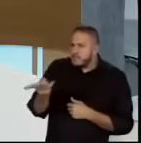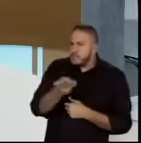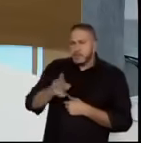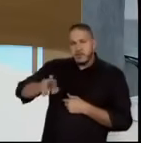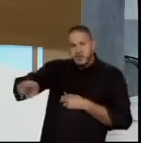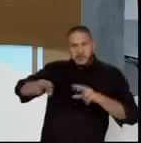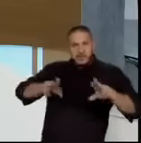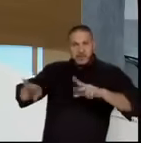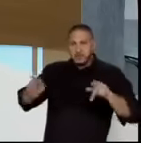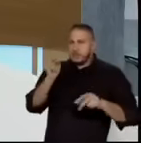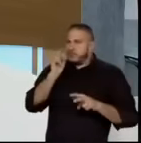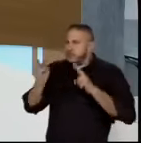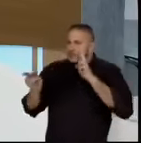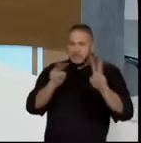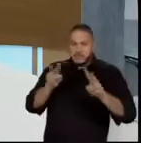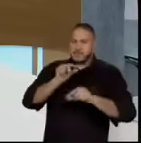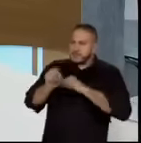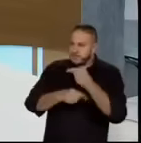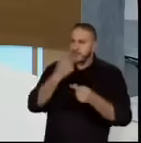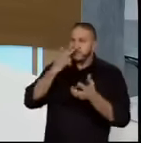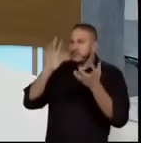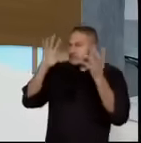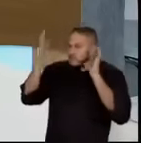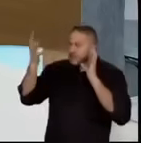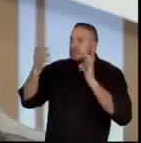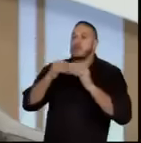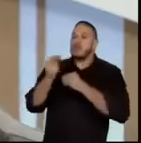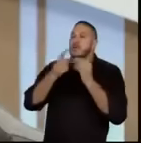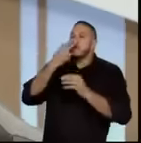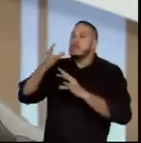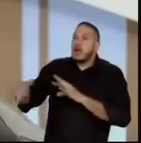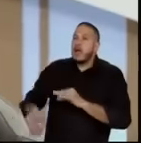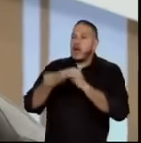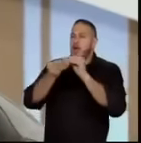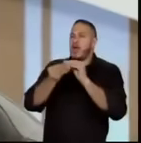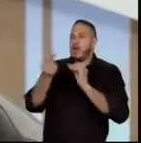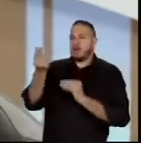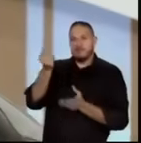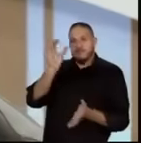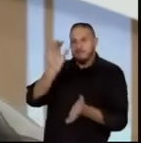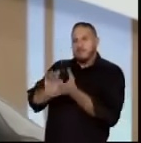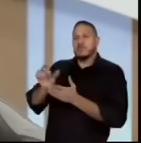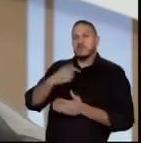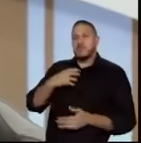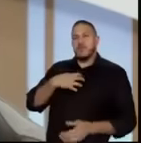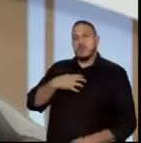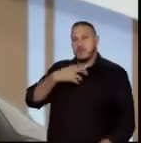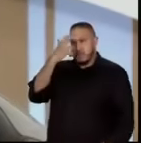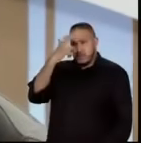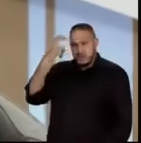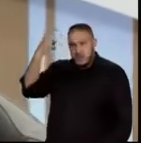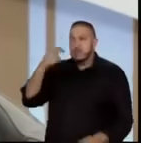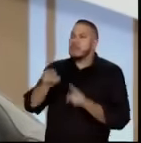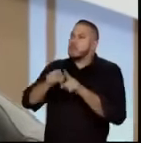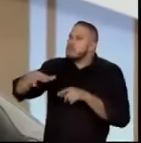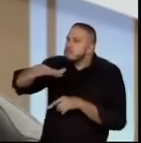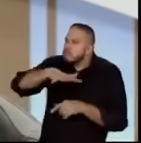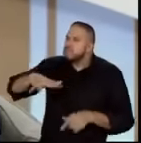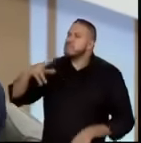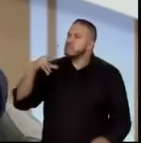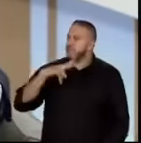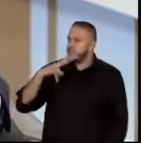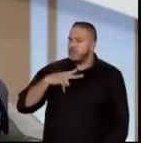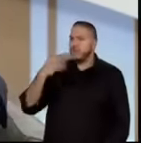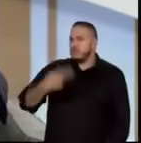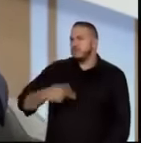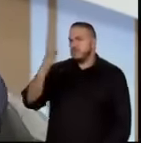diferentes aspectos da questão climática? Como é que a gente agrega recursos de maneira inteligente, sobretudo do setor privado brasileiro, que